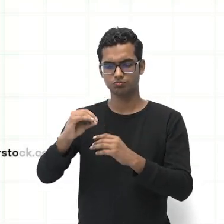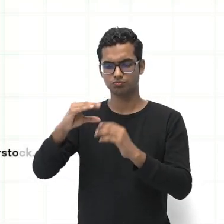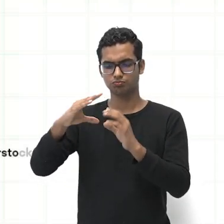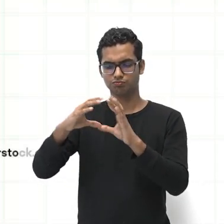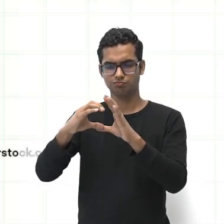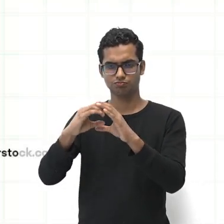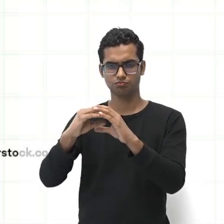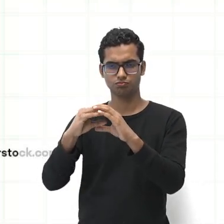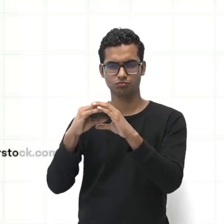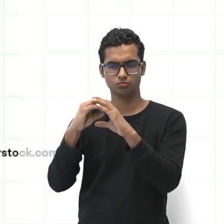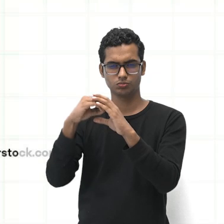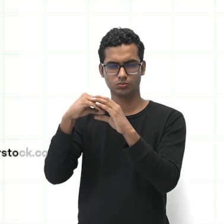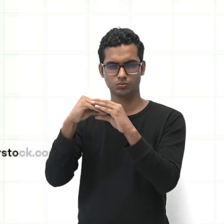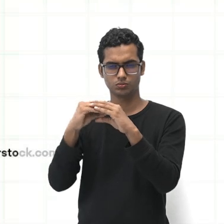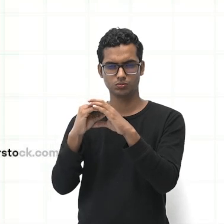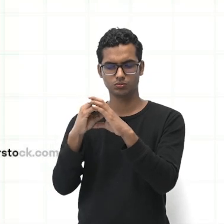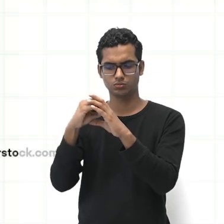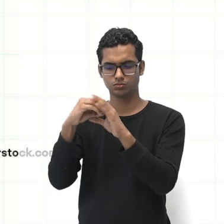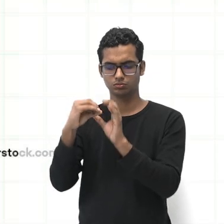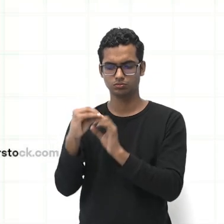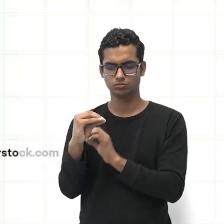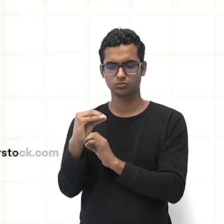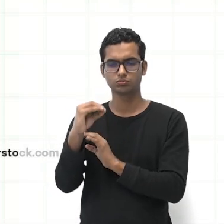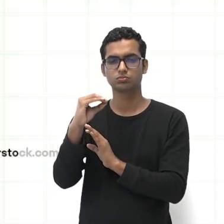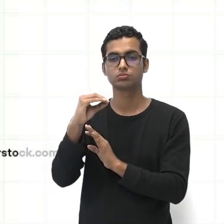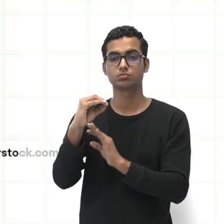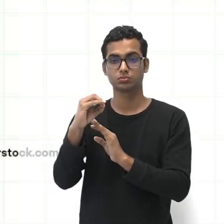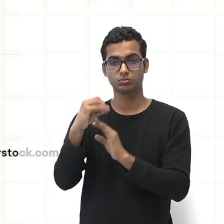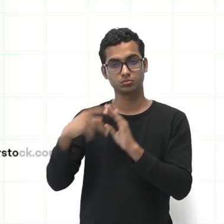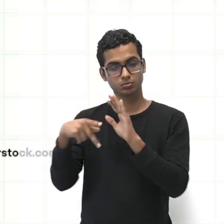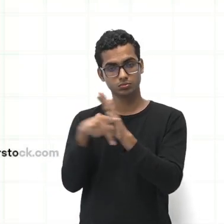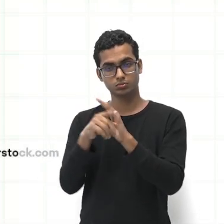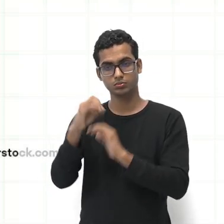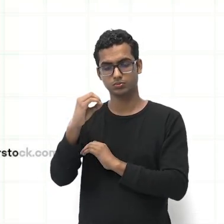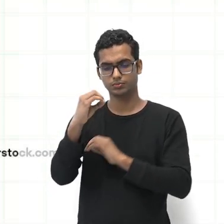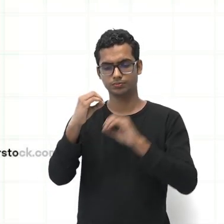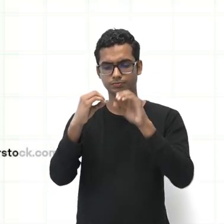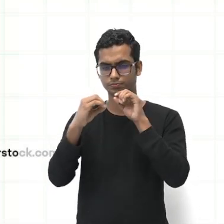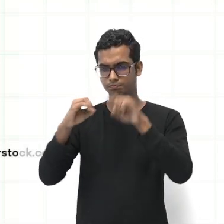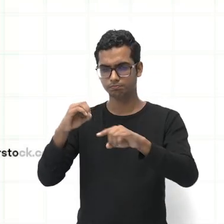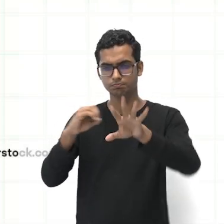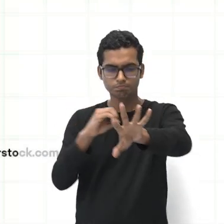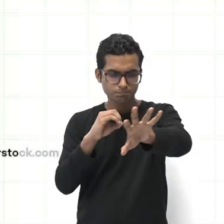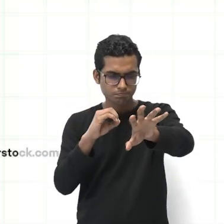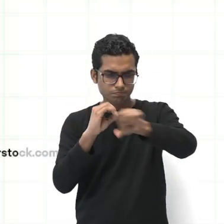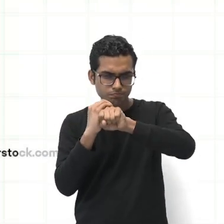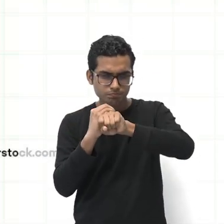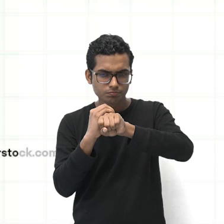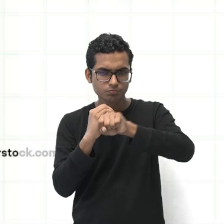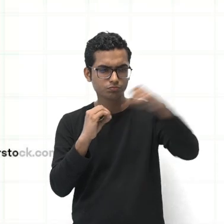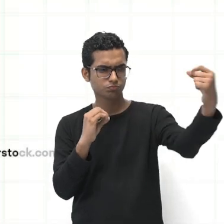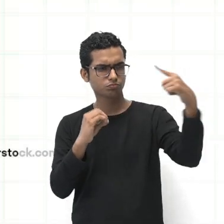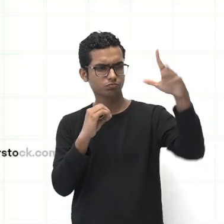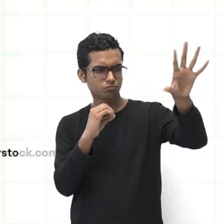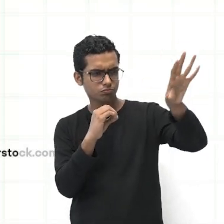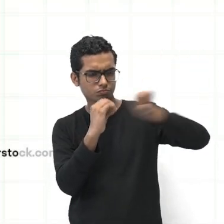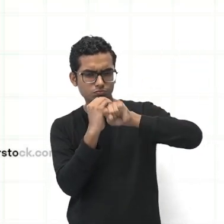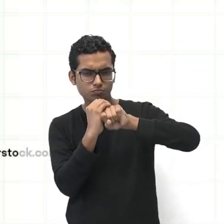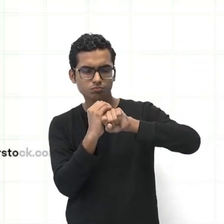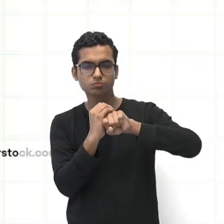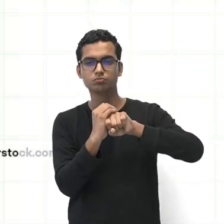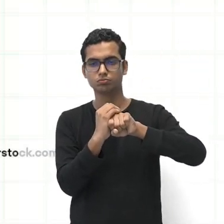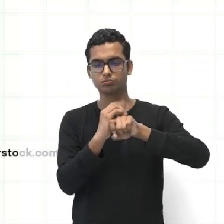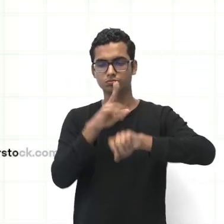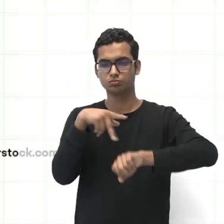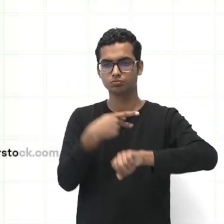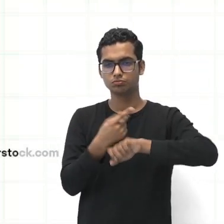a retina, ela capta a luz e transforma para levar